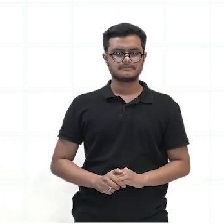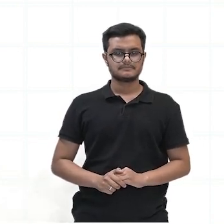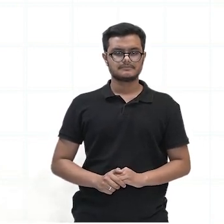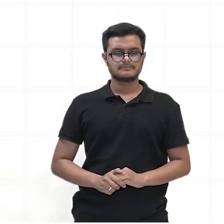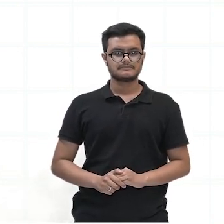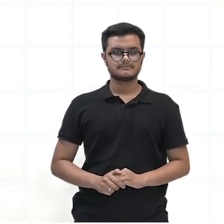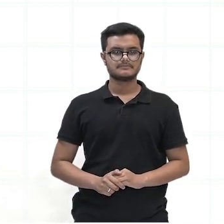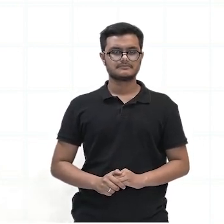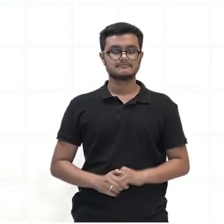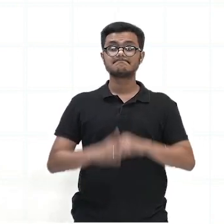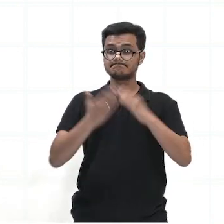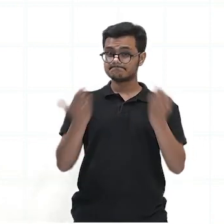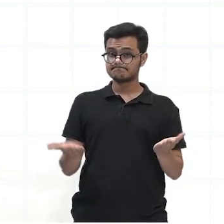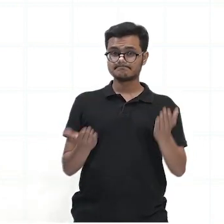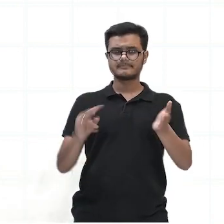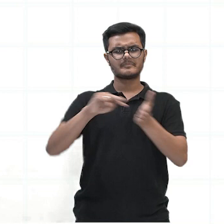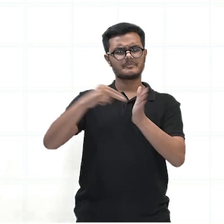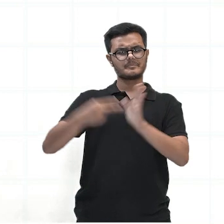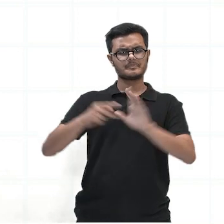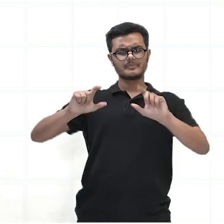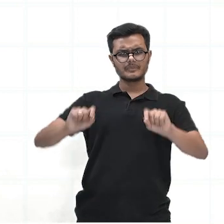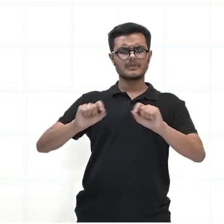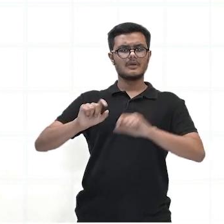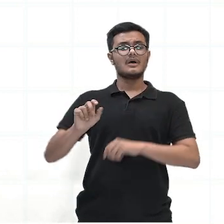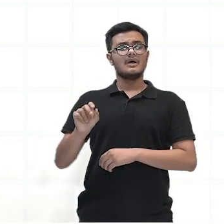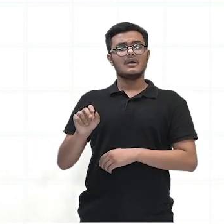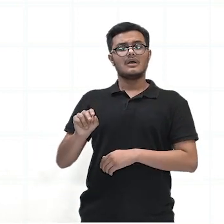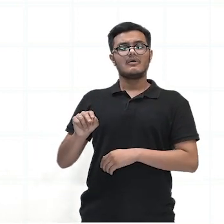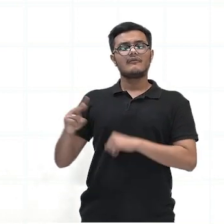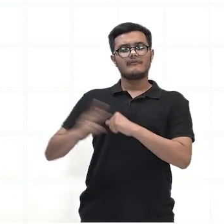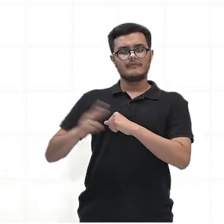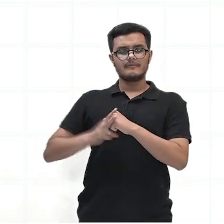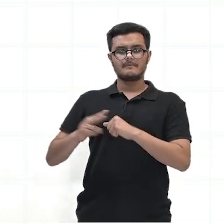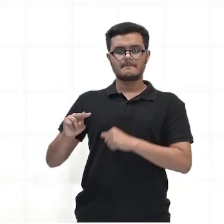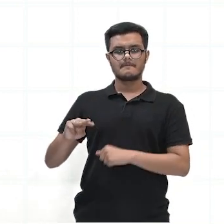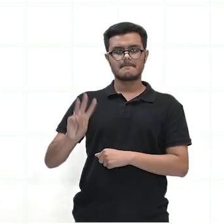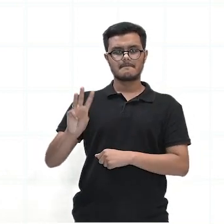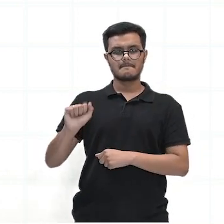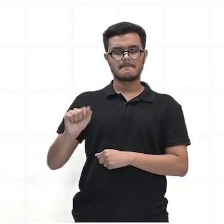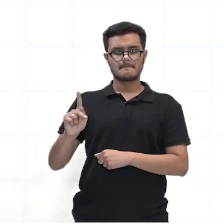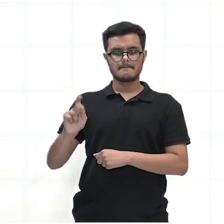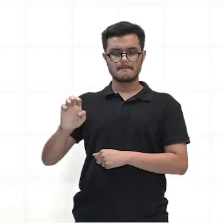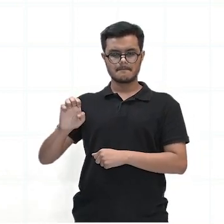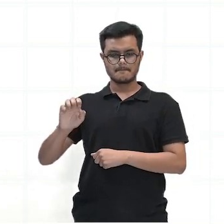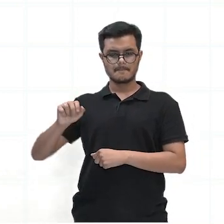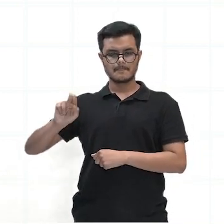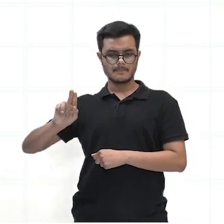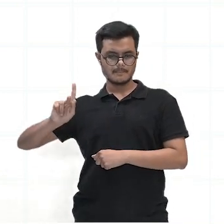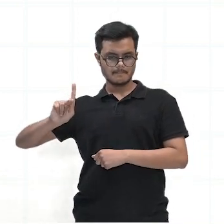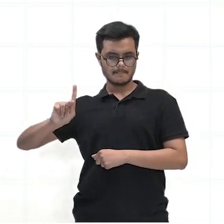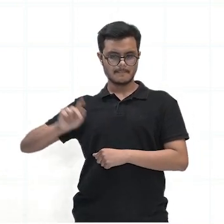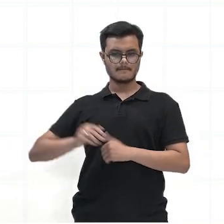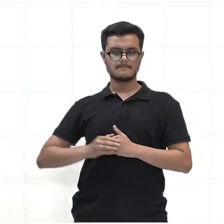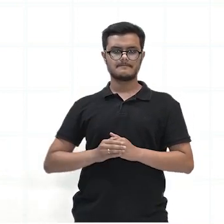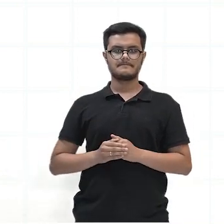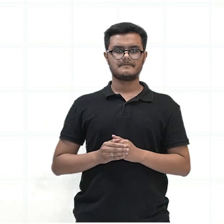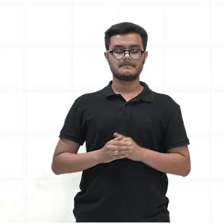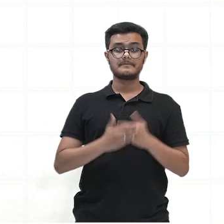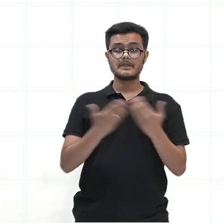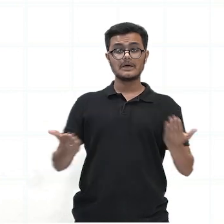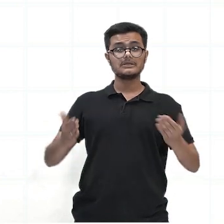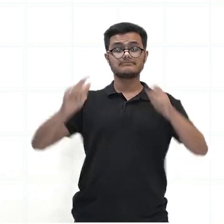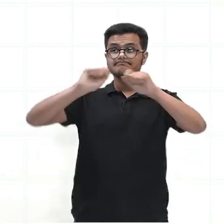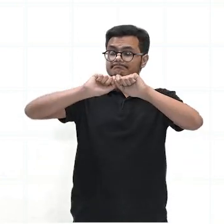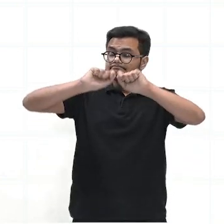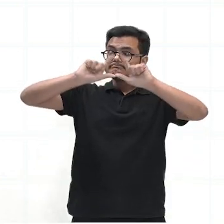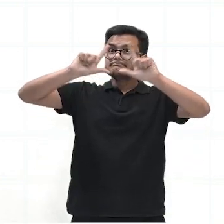at 6 a.m. Wake up, woke up. Tudo bem? Então, de manhã, I woke up